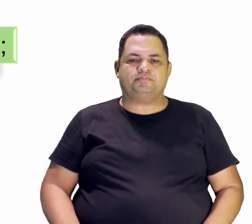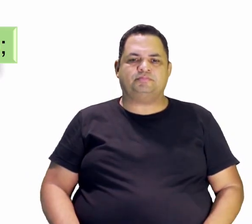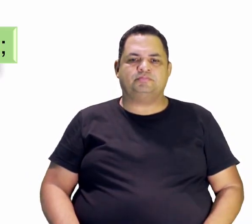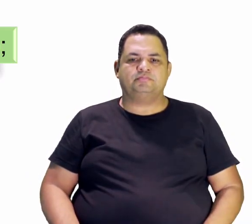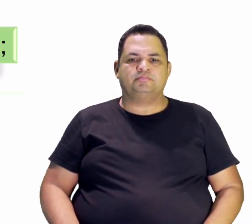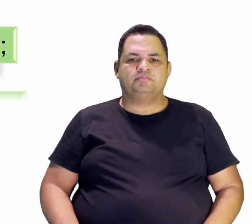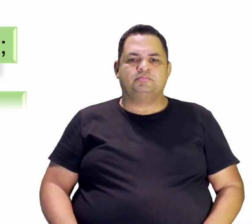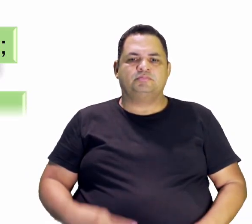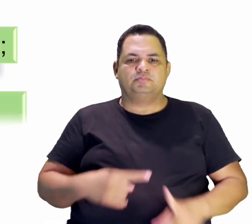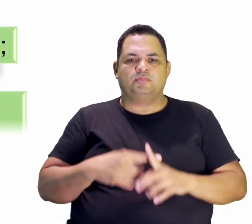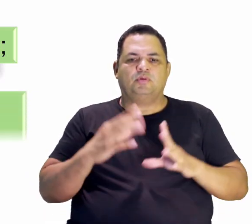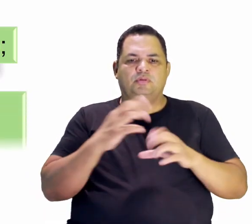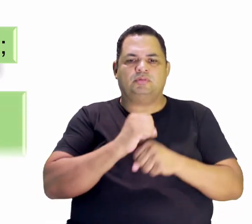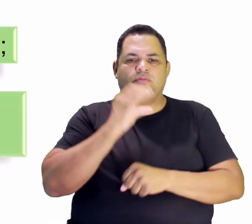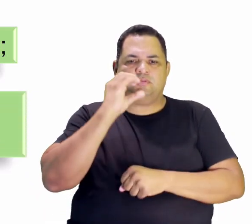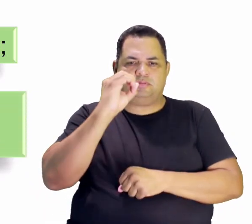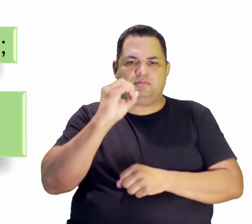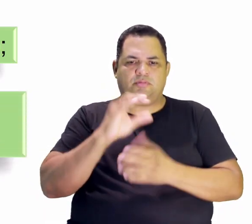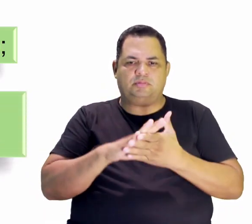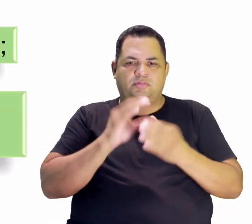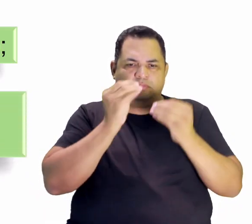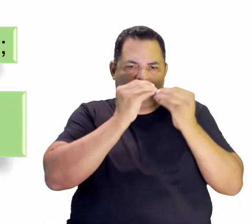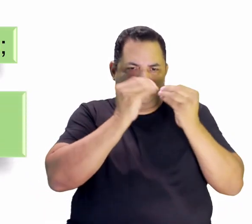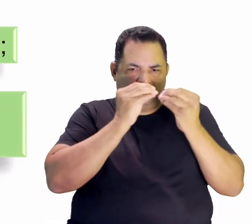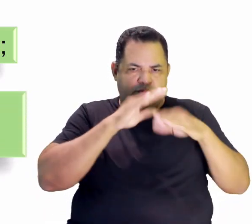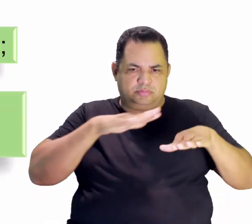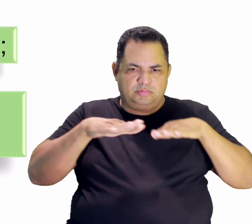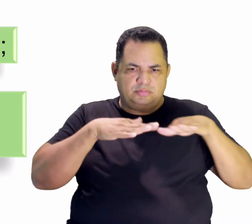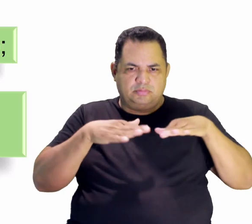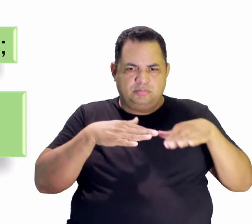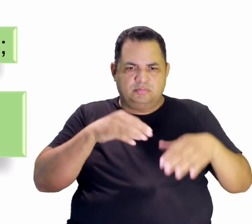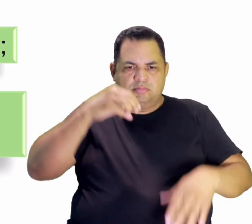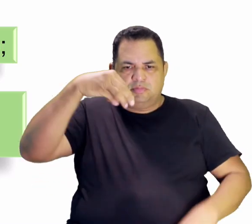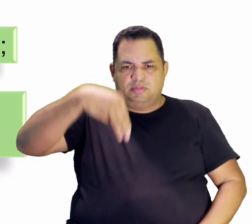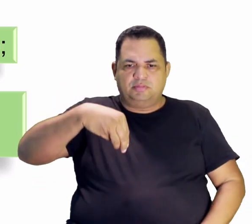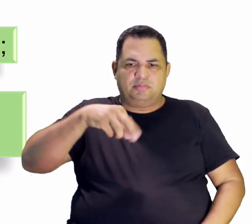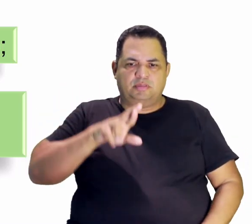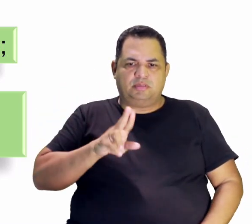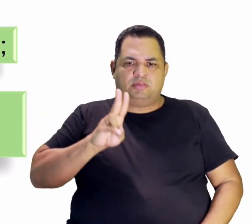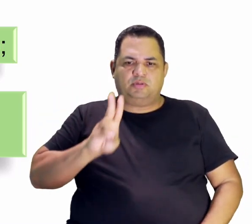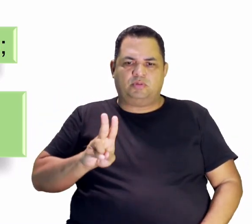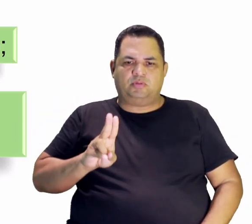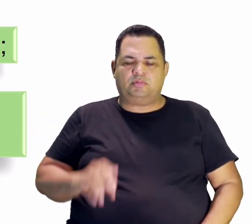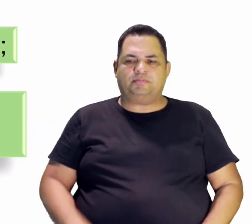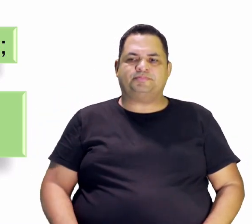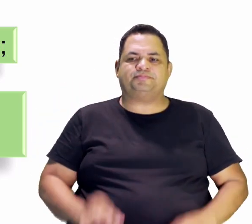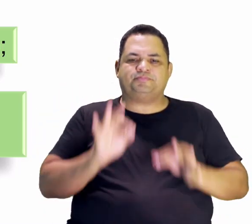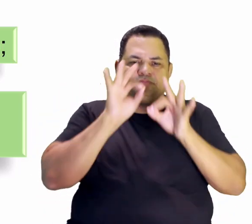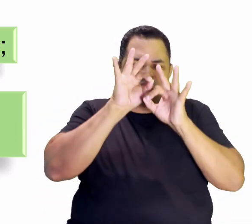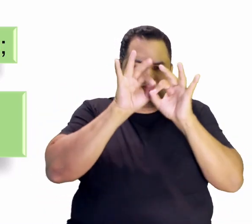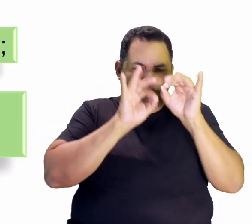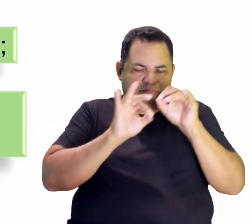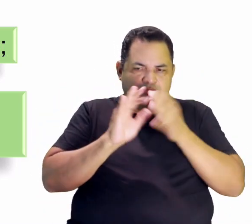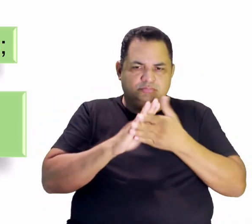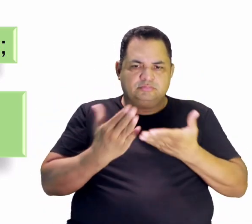deu zero. Ou a partícula está em movimento retilíneo uniforme. Falamos muito isso, acho que está